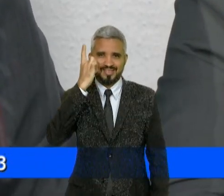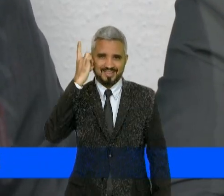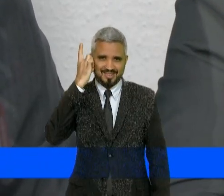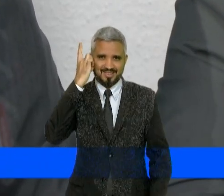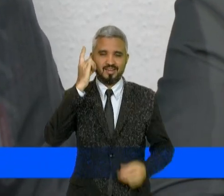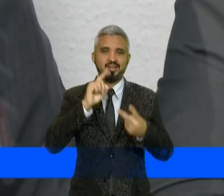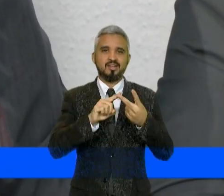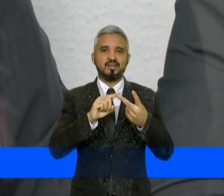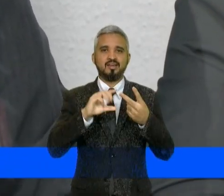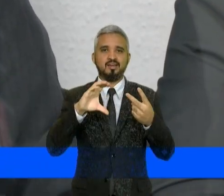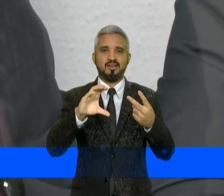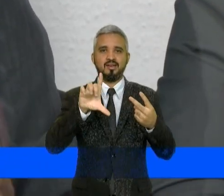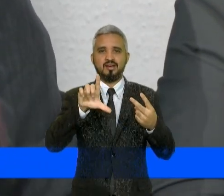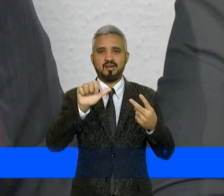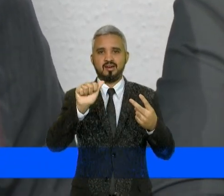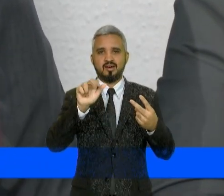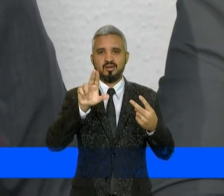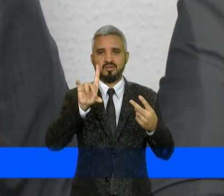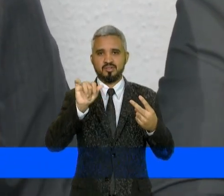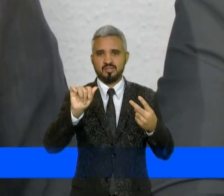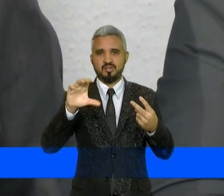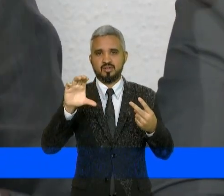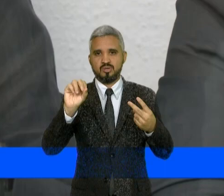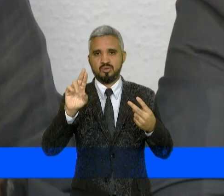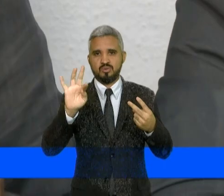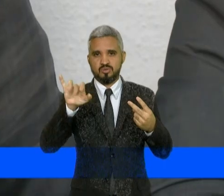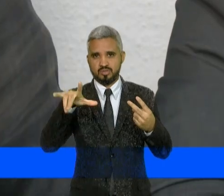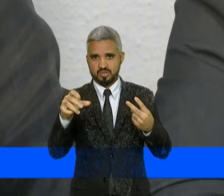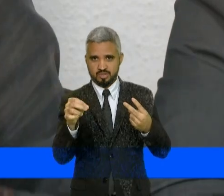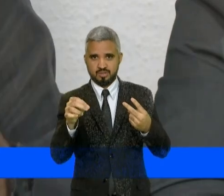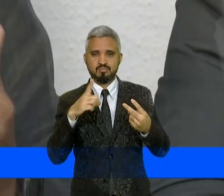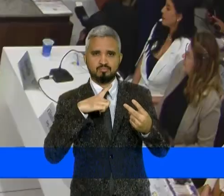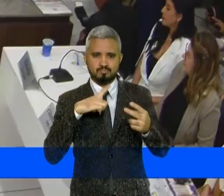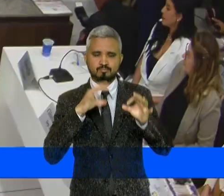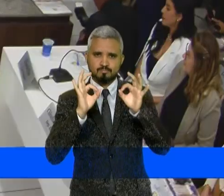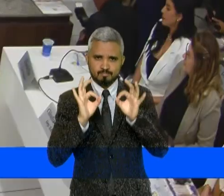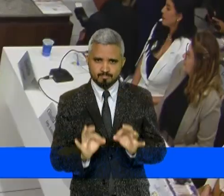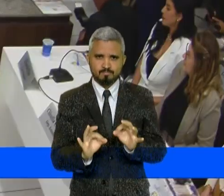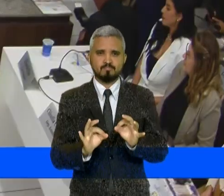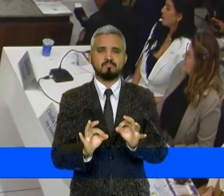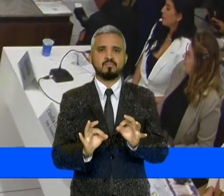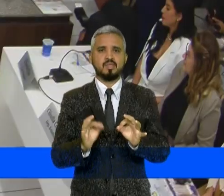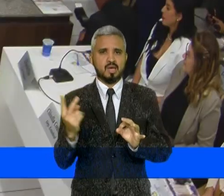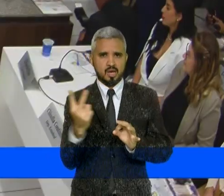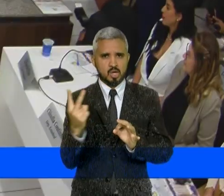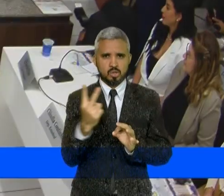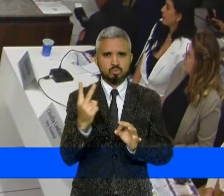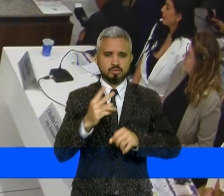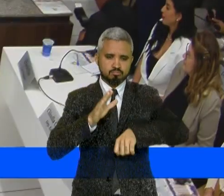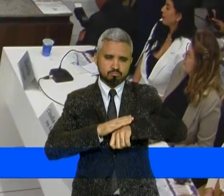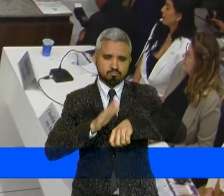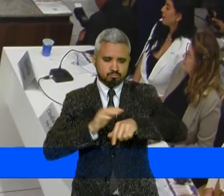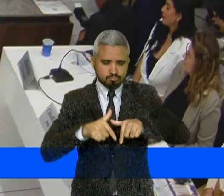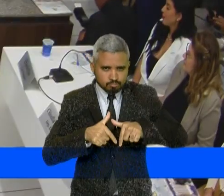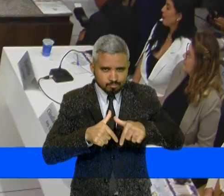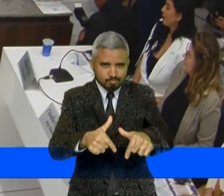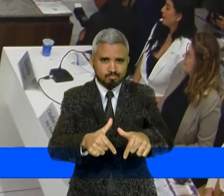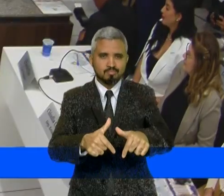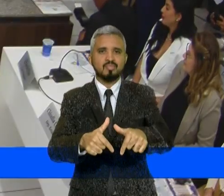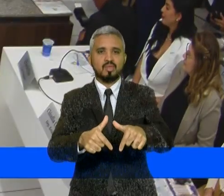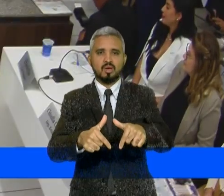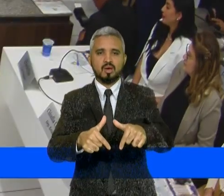Cláudia Coutinho. Tenho certeza, sem esse empenho, sem essa dedicação, dificilmente